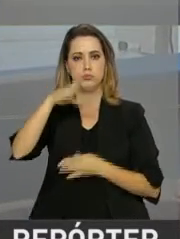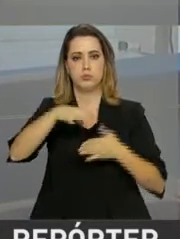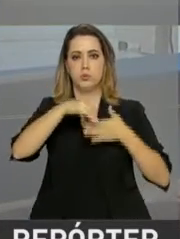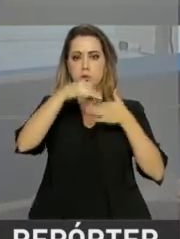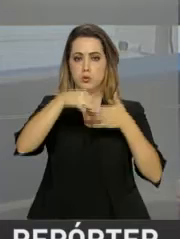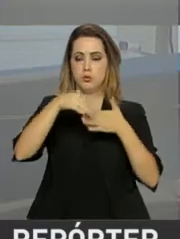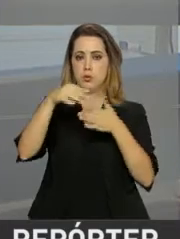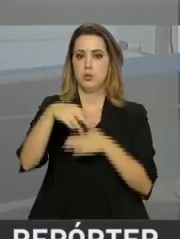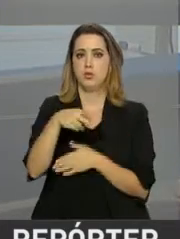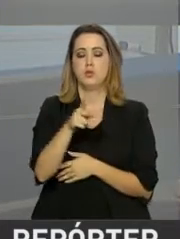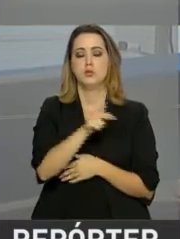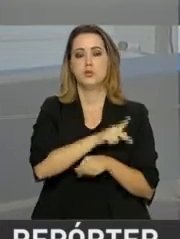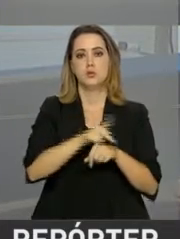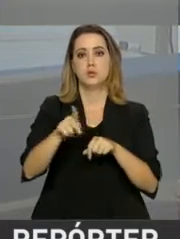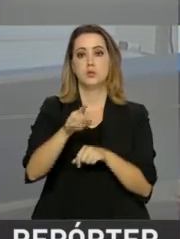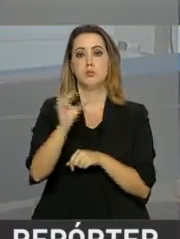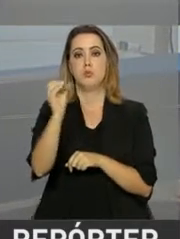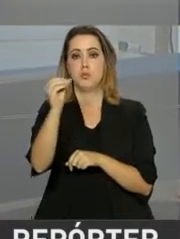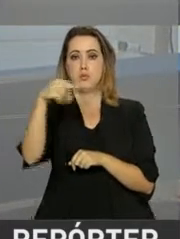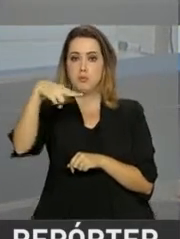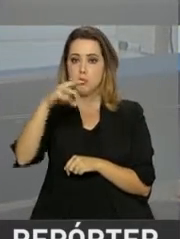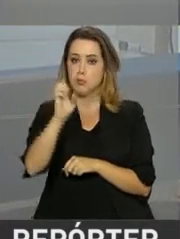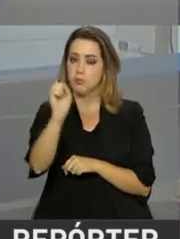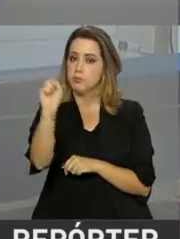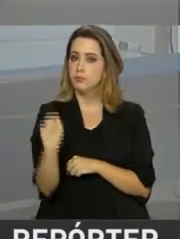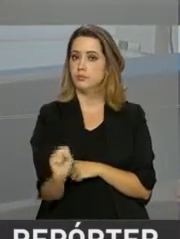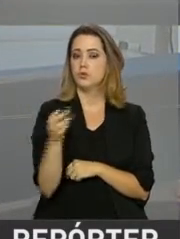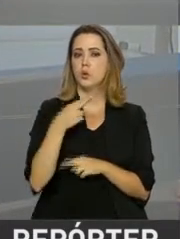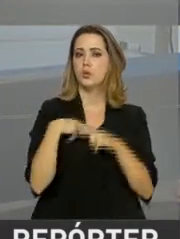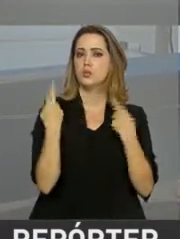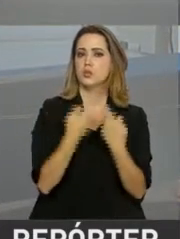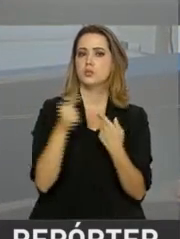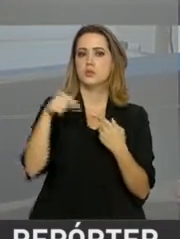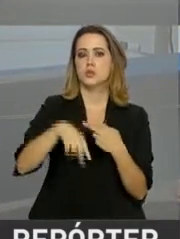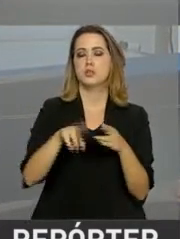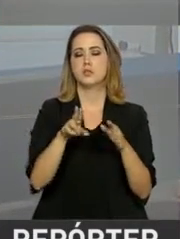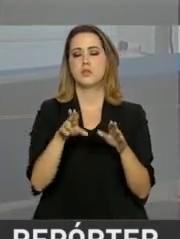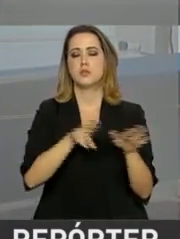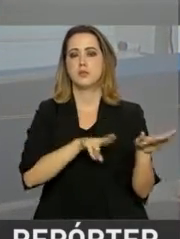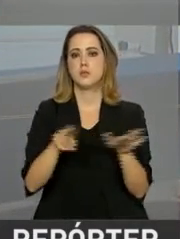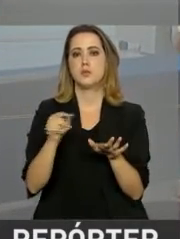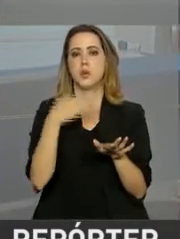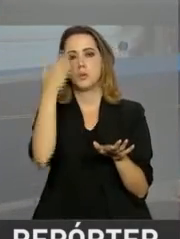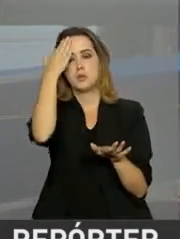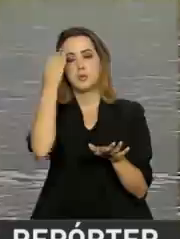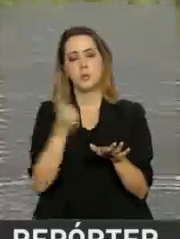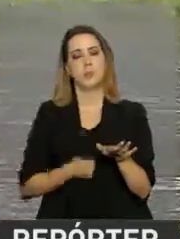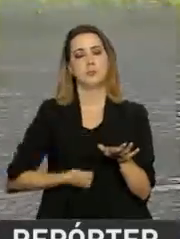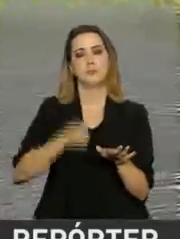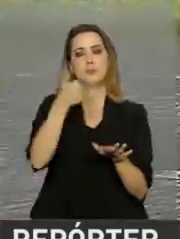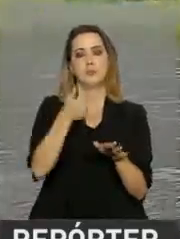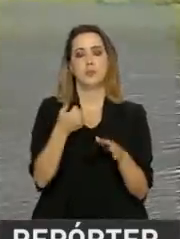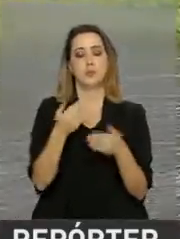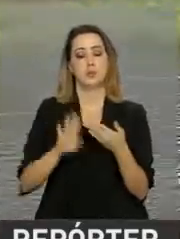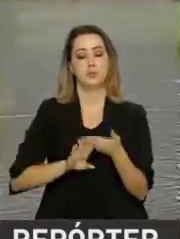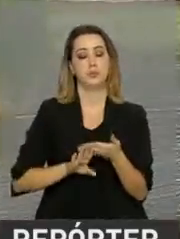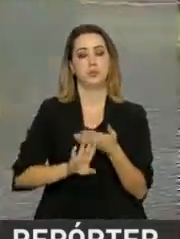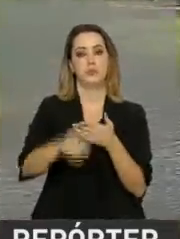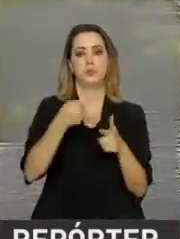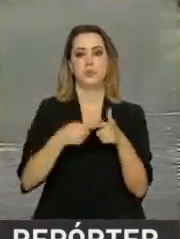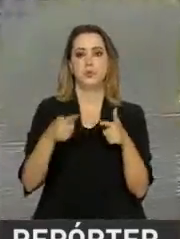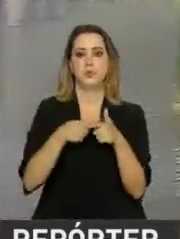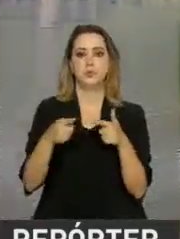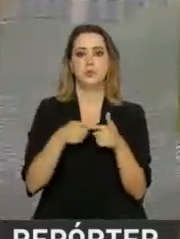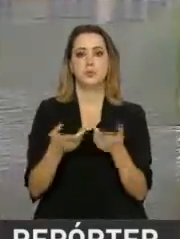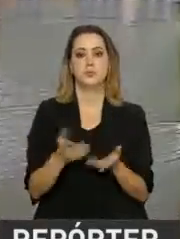Cone Sul se reunirão nesta semana para debater formas de combater a criminalidade nas fronteiras. A reunião